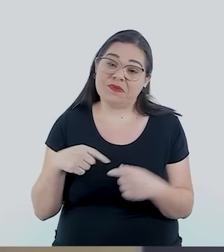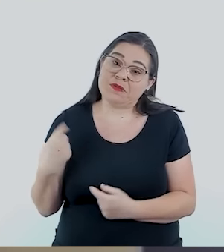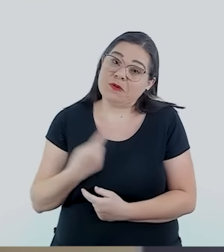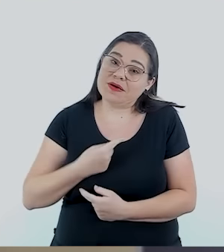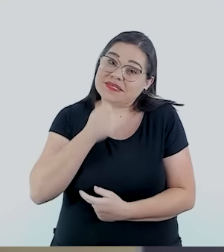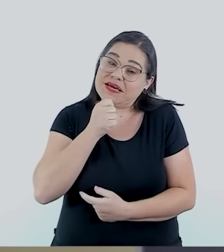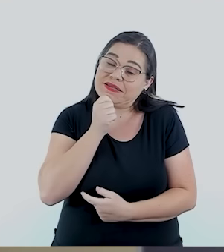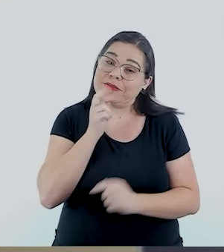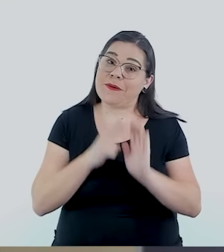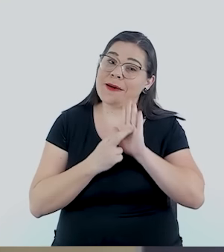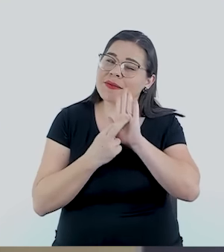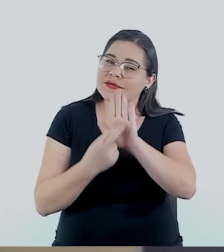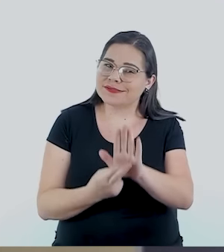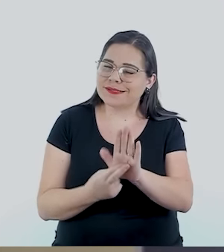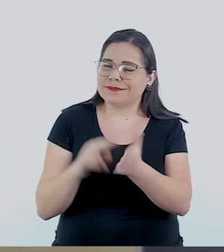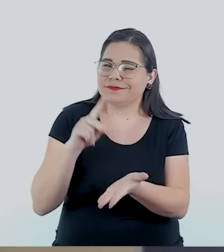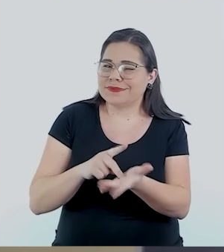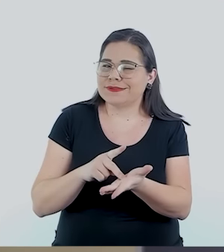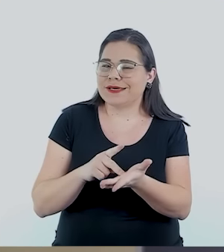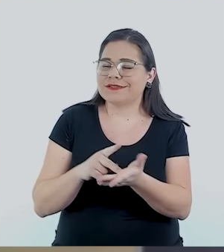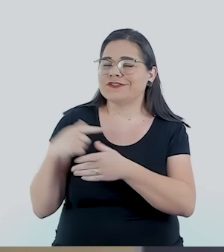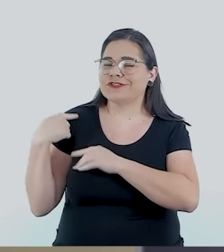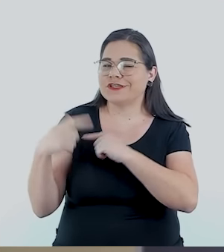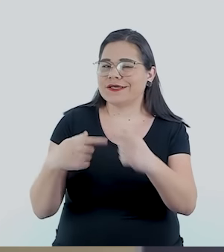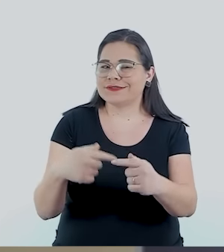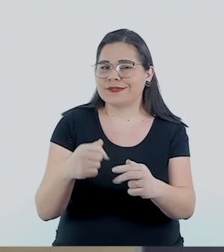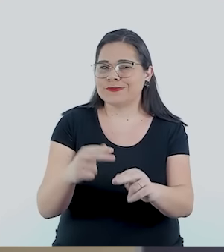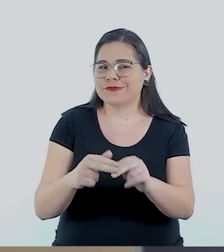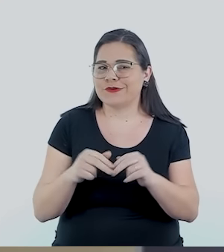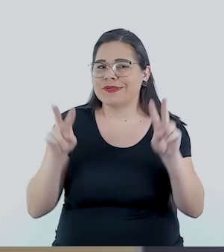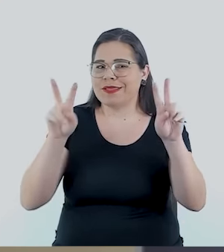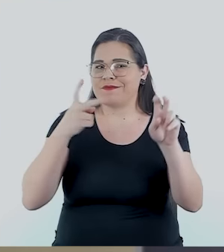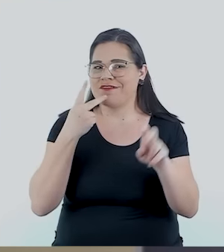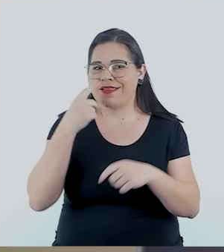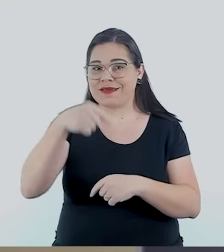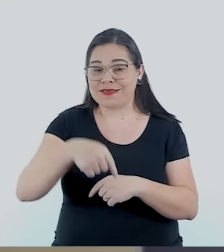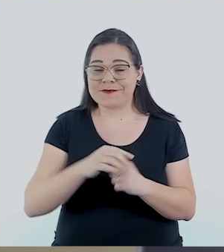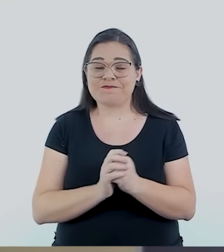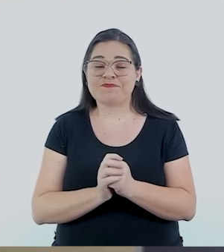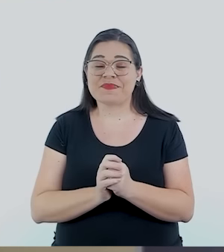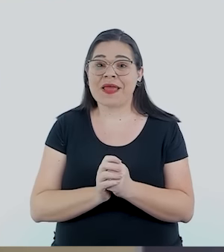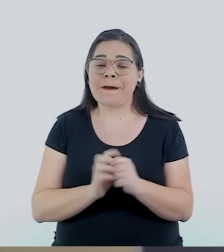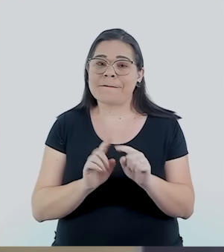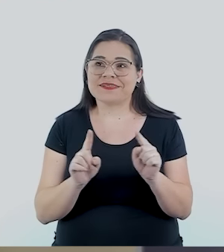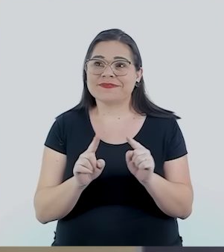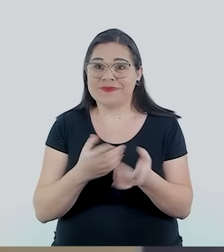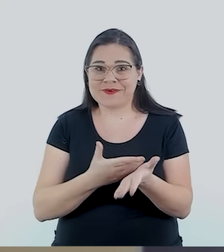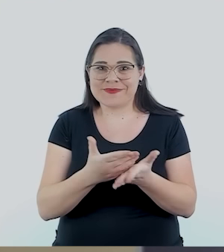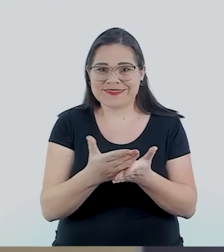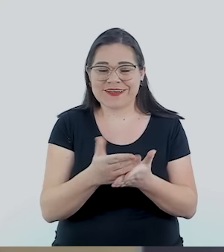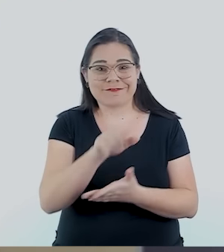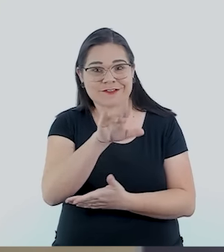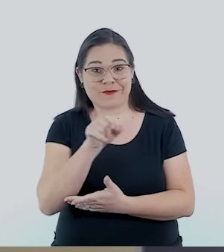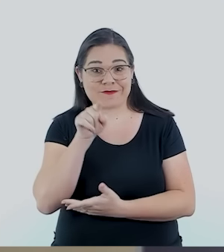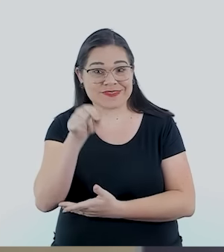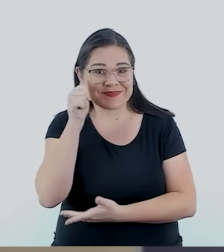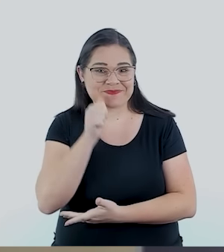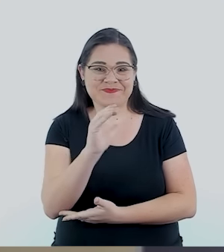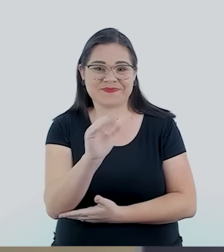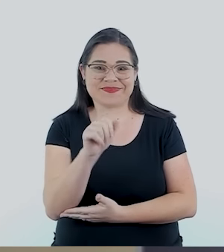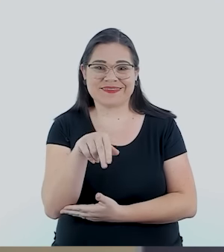representante leg ritmo da geração sobre o qual a gente vai falar né então para começar vou começar por você Candice eu queria